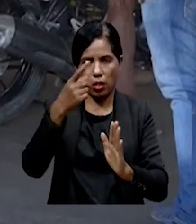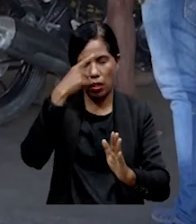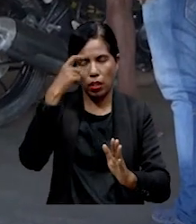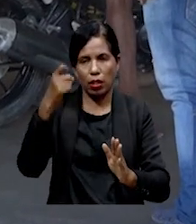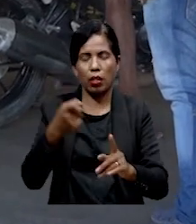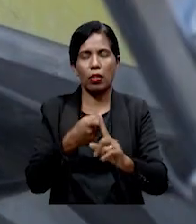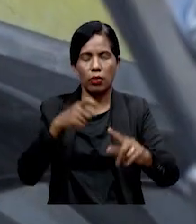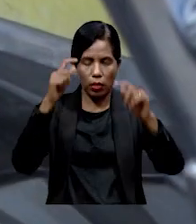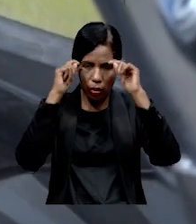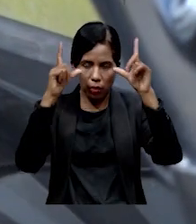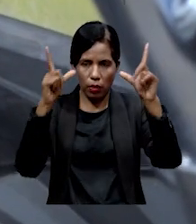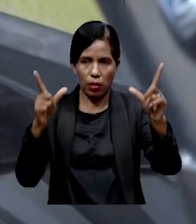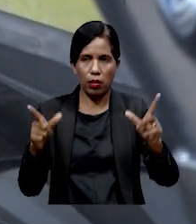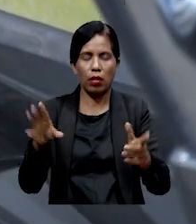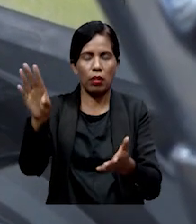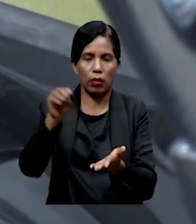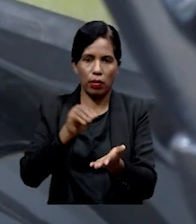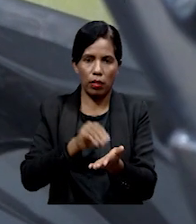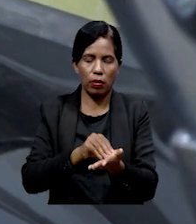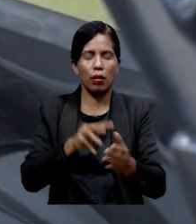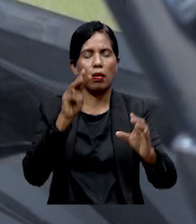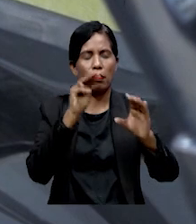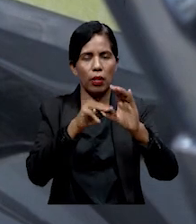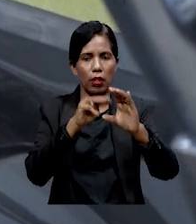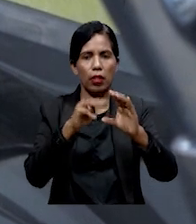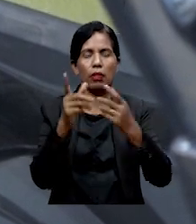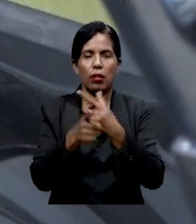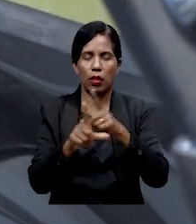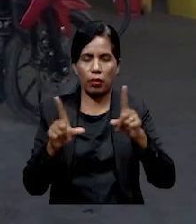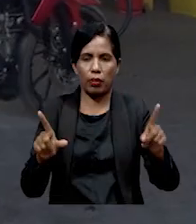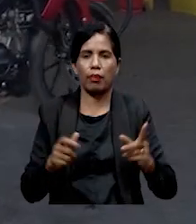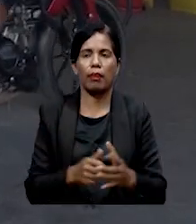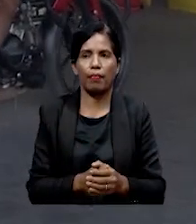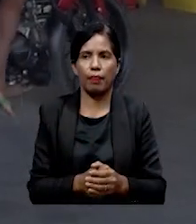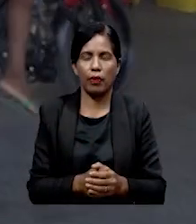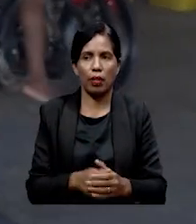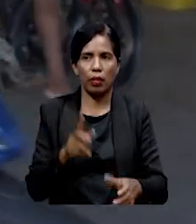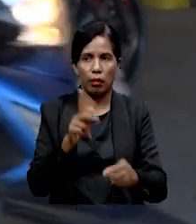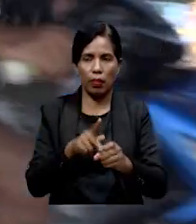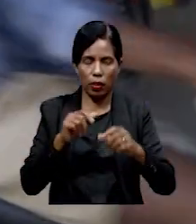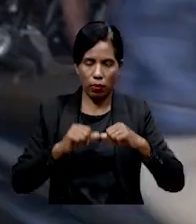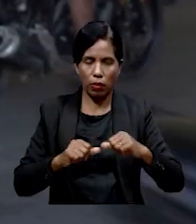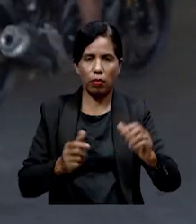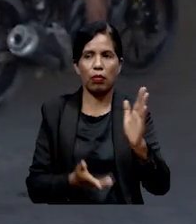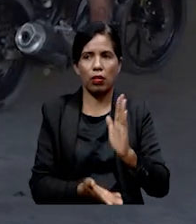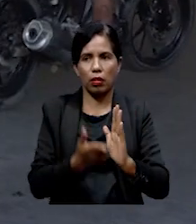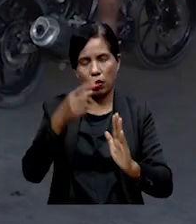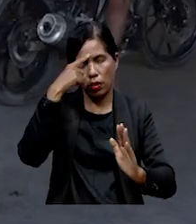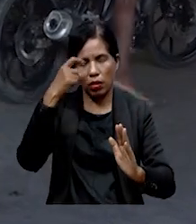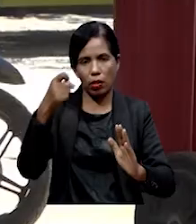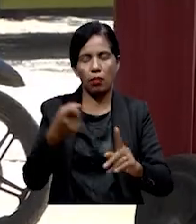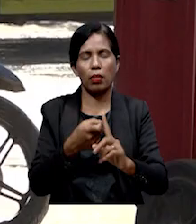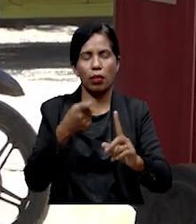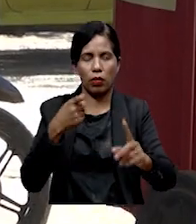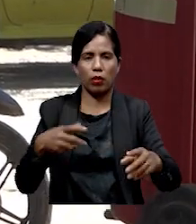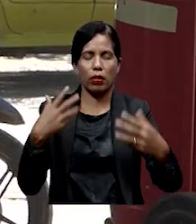husi Timor-Leste adopta sistema mercado livre. Além de ne, fol in combustível continua sae, tamba efeito husi